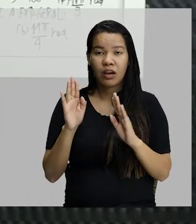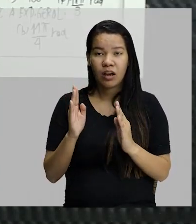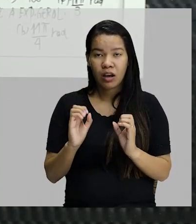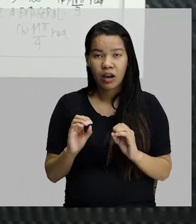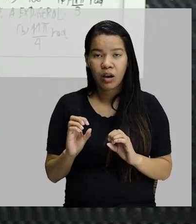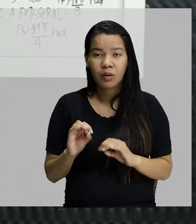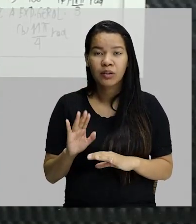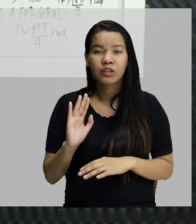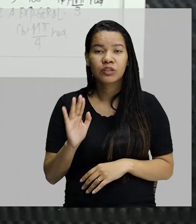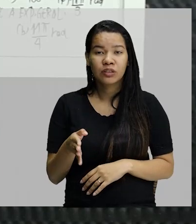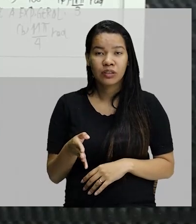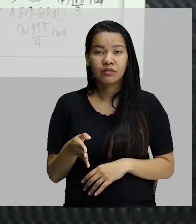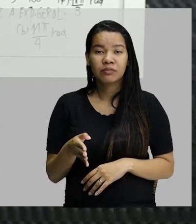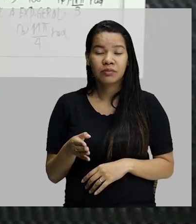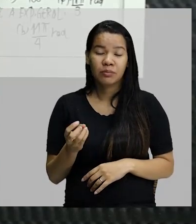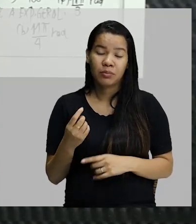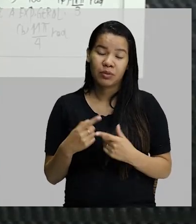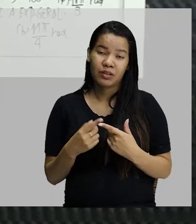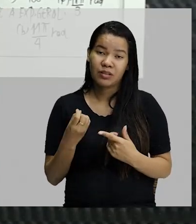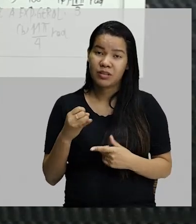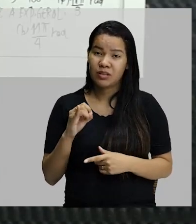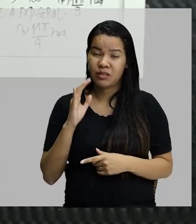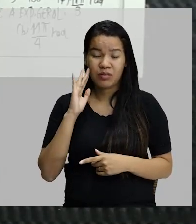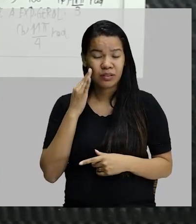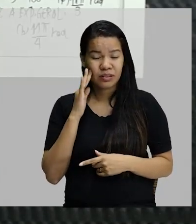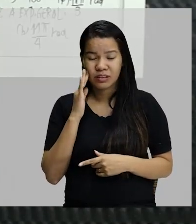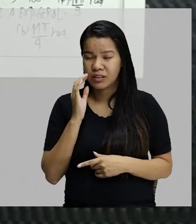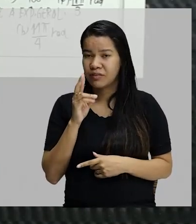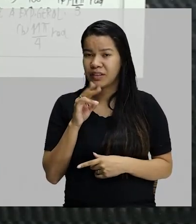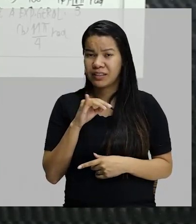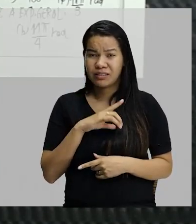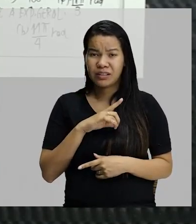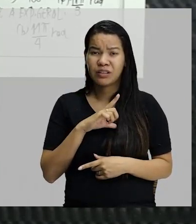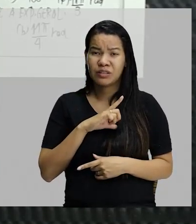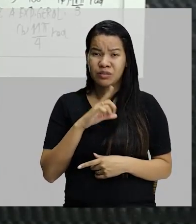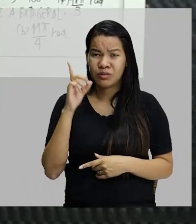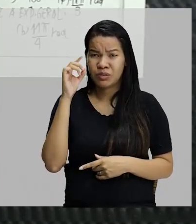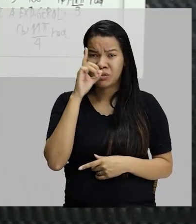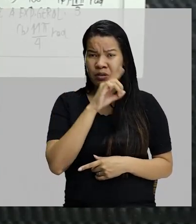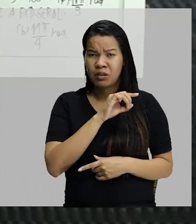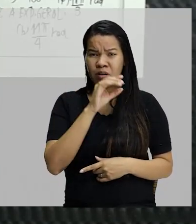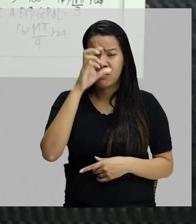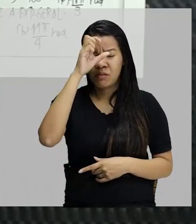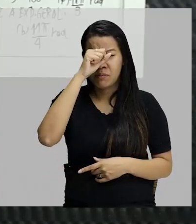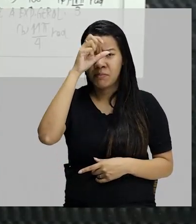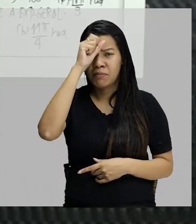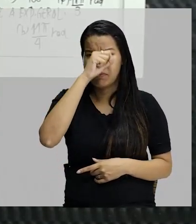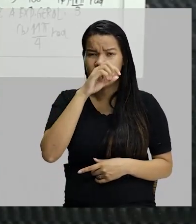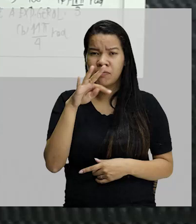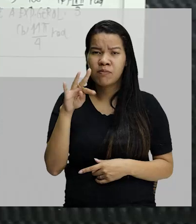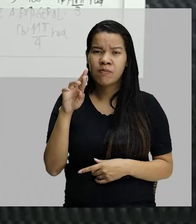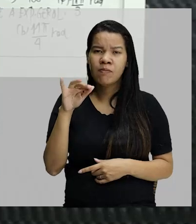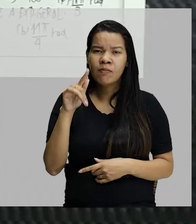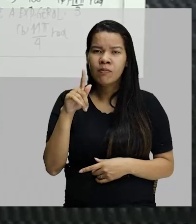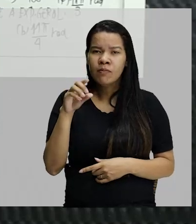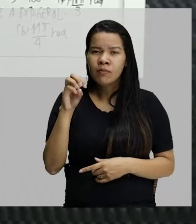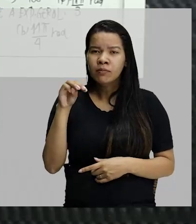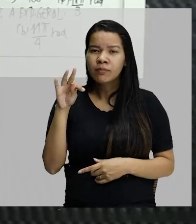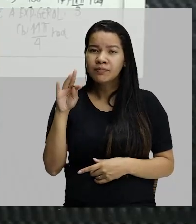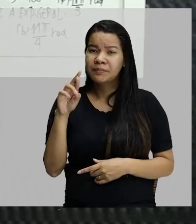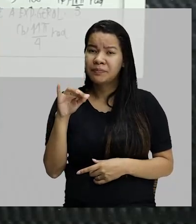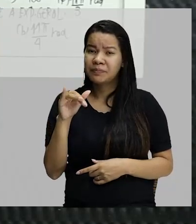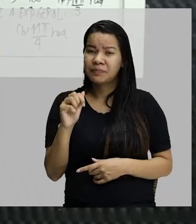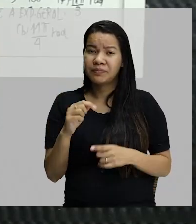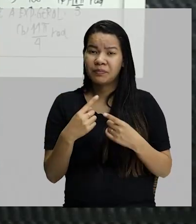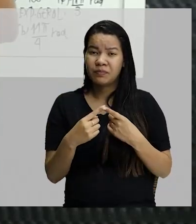ciclo trigonométrico, você vai ter dificuldade de estudar a trigonometria, tá? Porque todo o assunto vai estar inserido